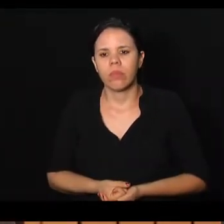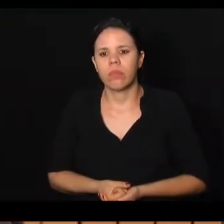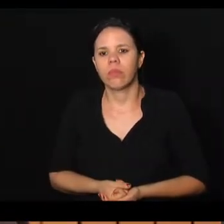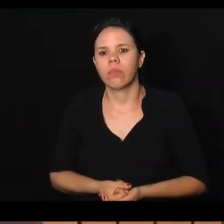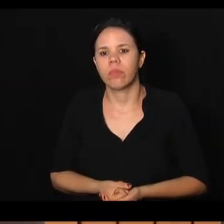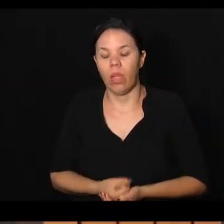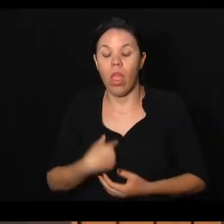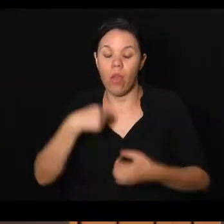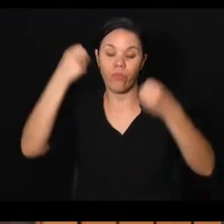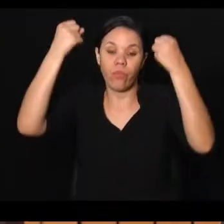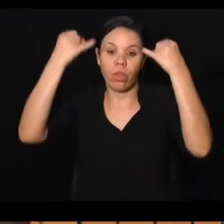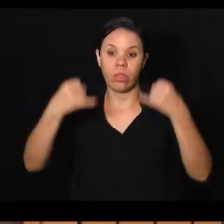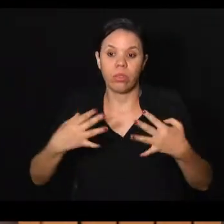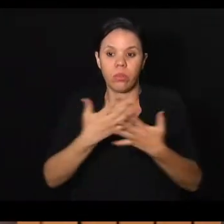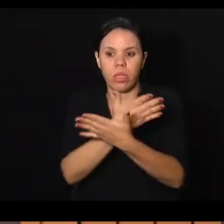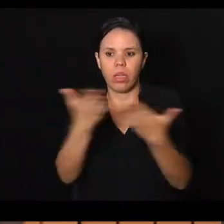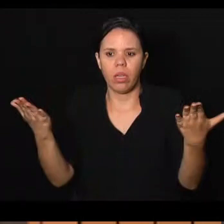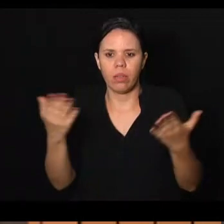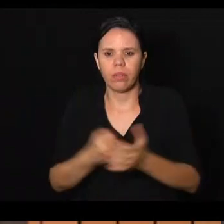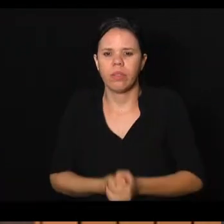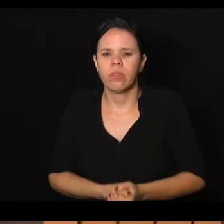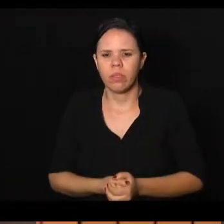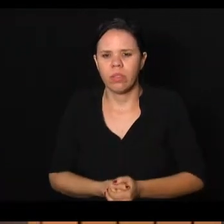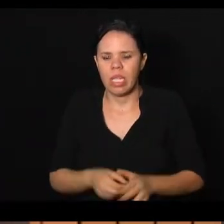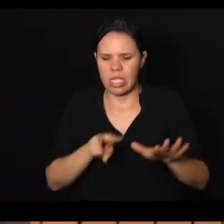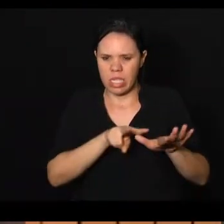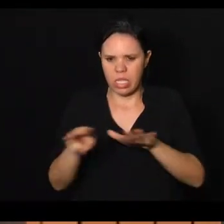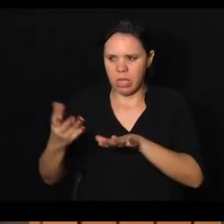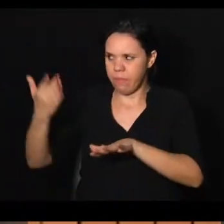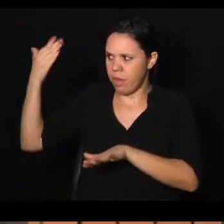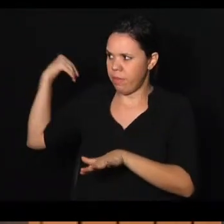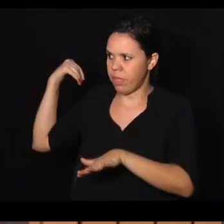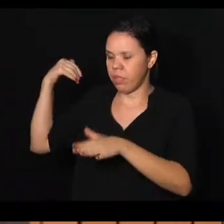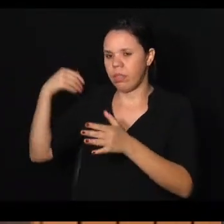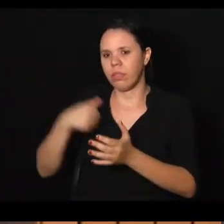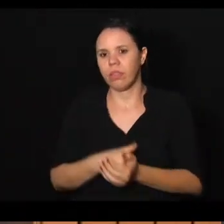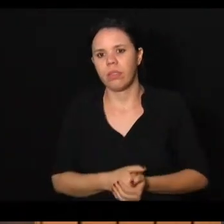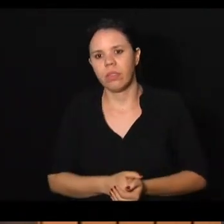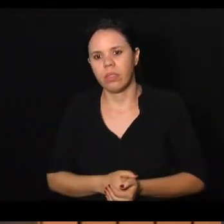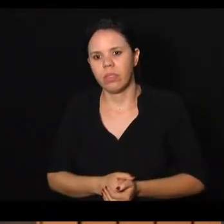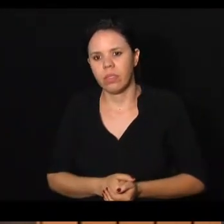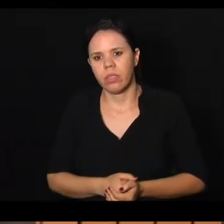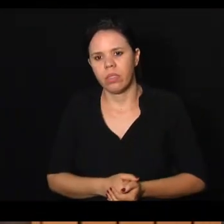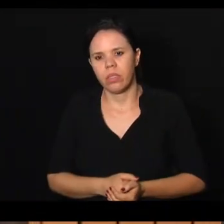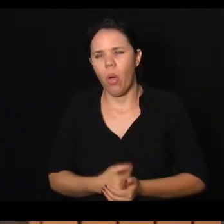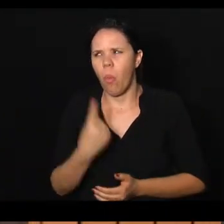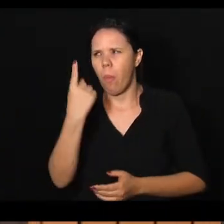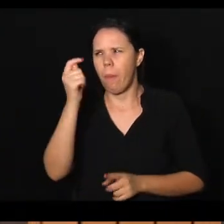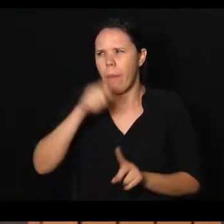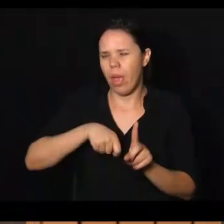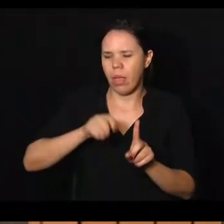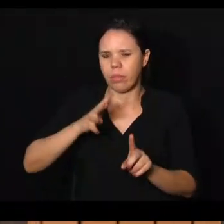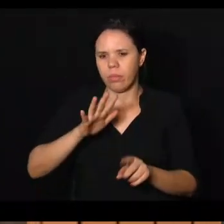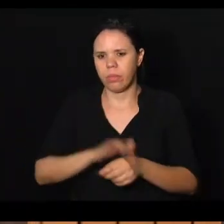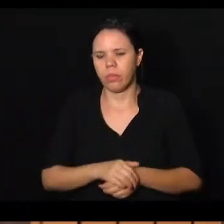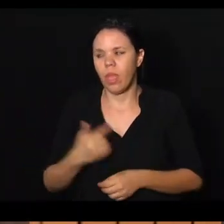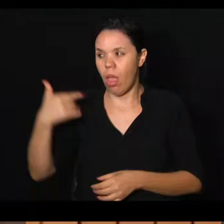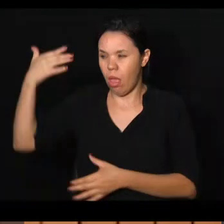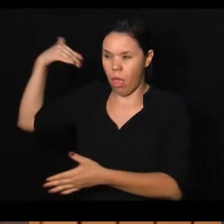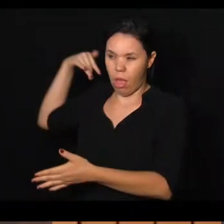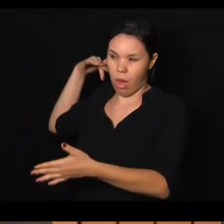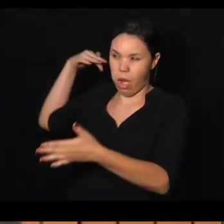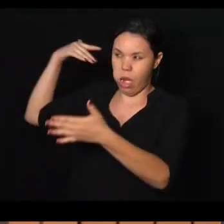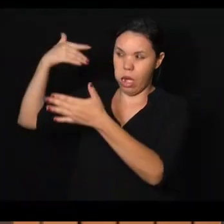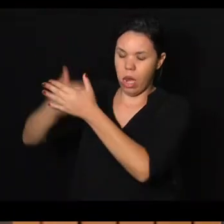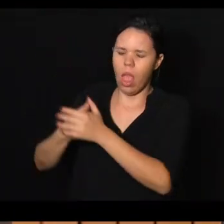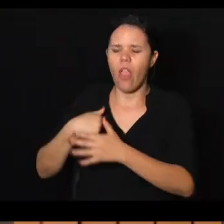Eu vou explicar. A semana passada, há cerca de um mês, eu fazia essa